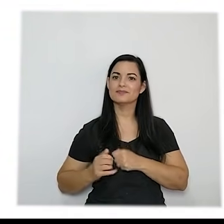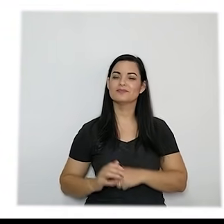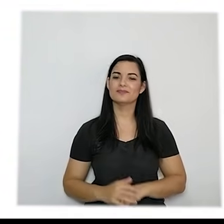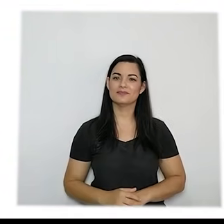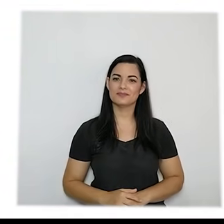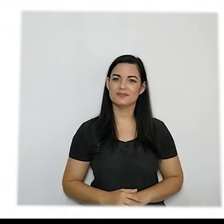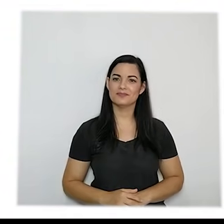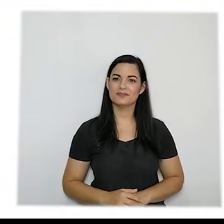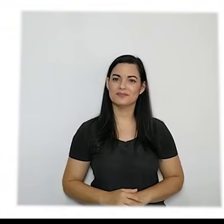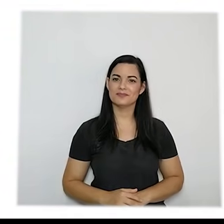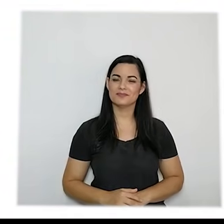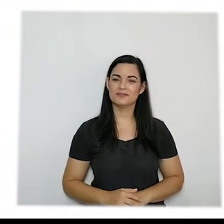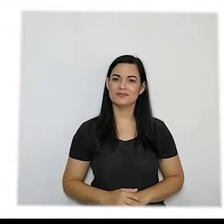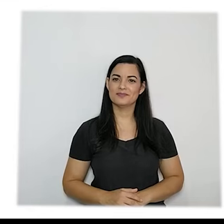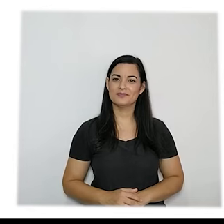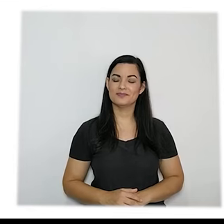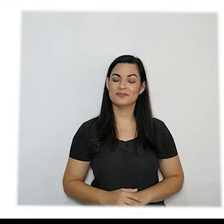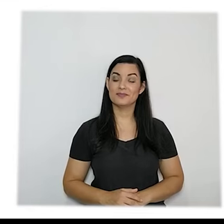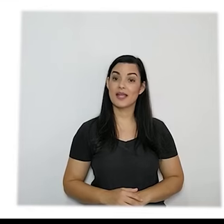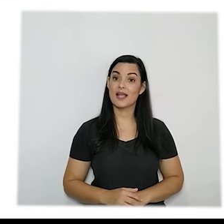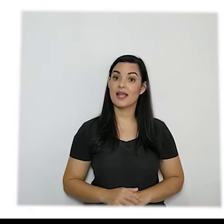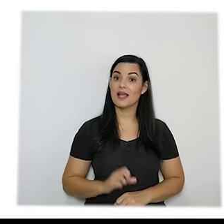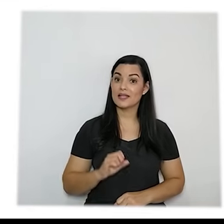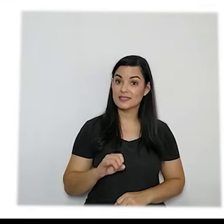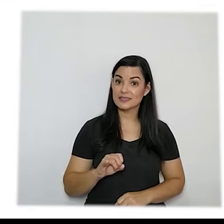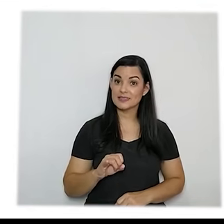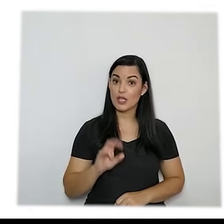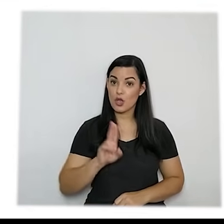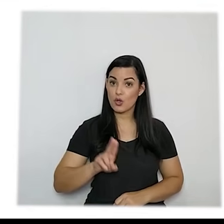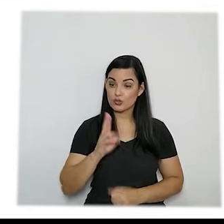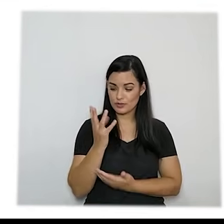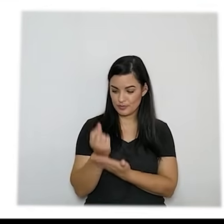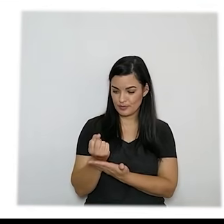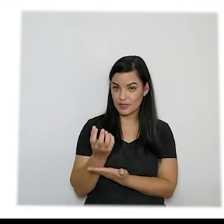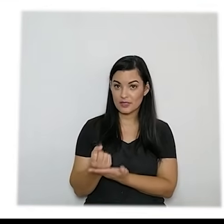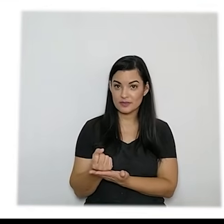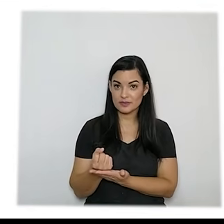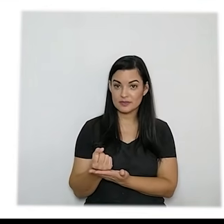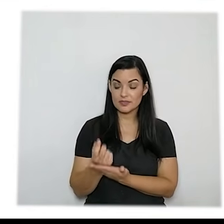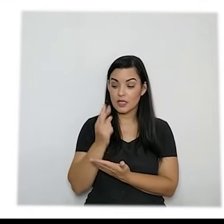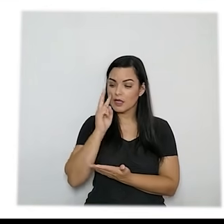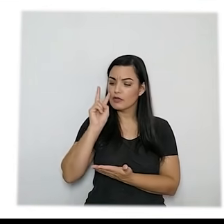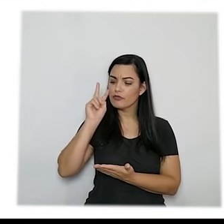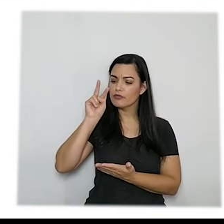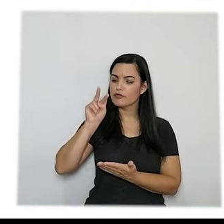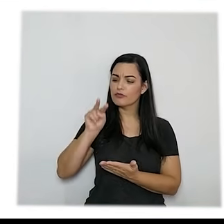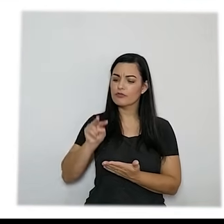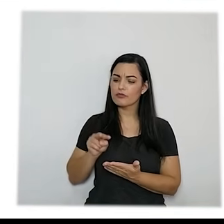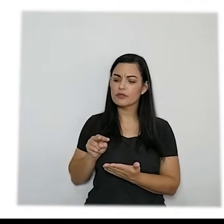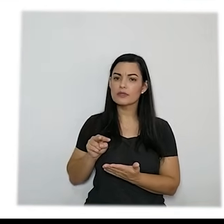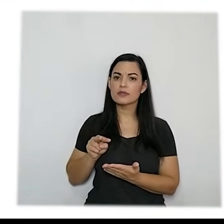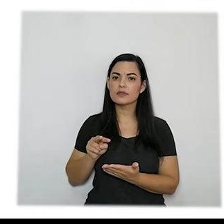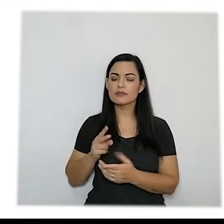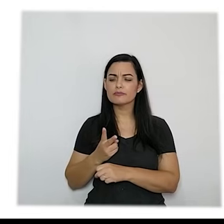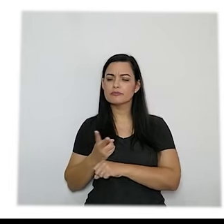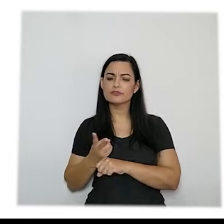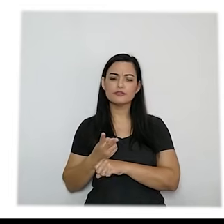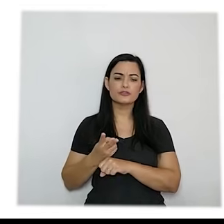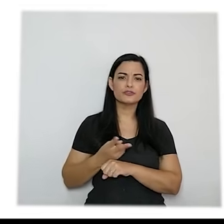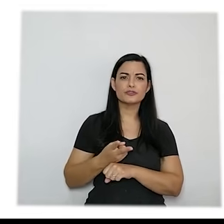adjetivos. Então, quem estiver fazendo pelo aplicativo, vai olhar aqui, vai